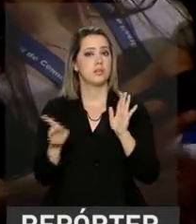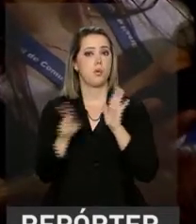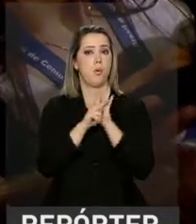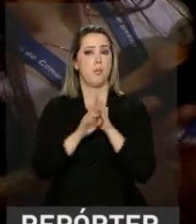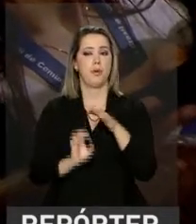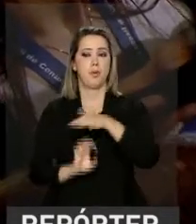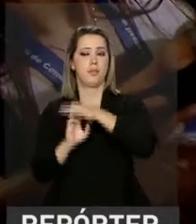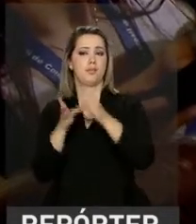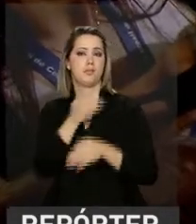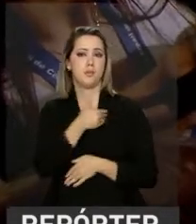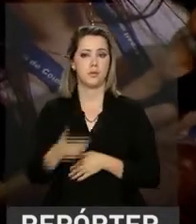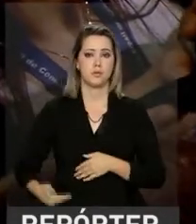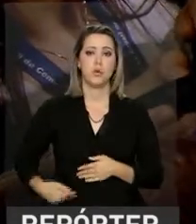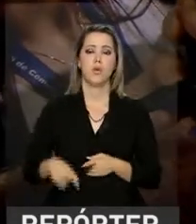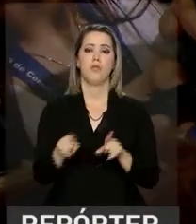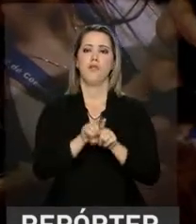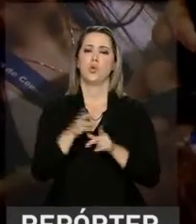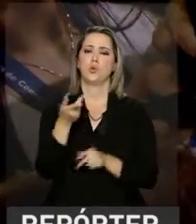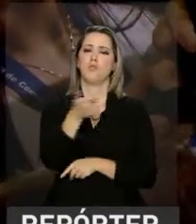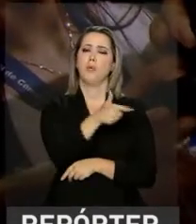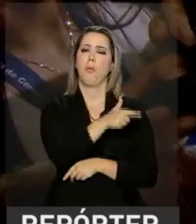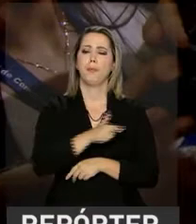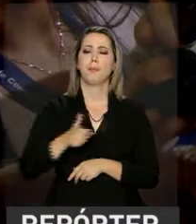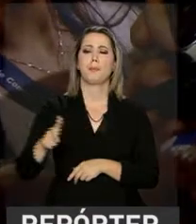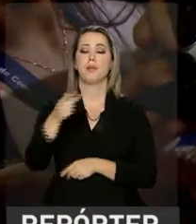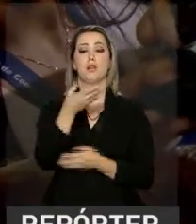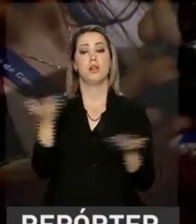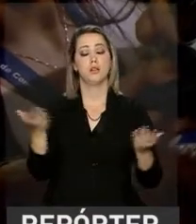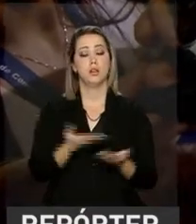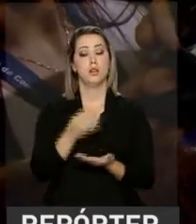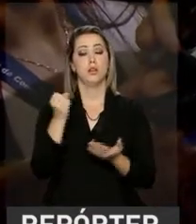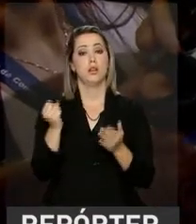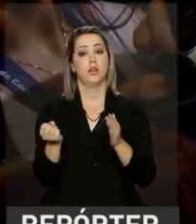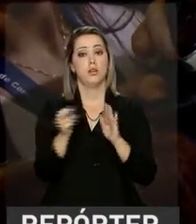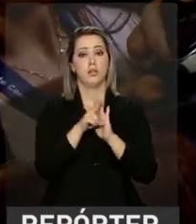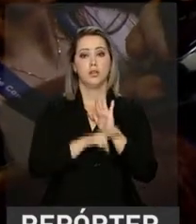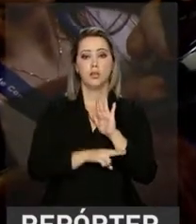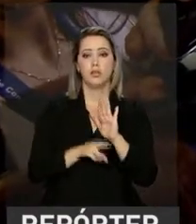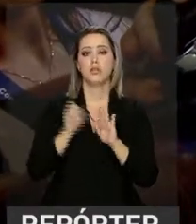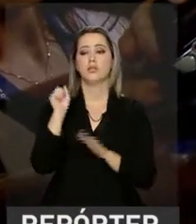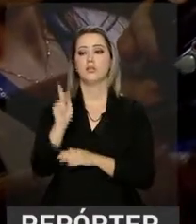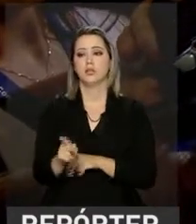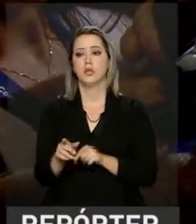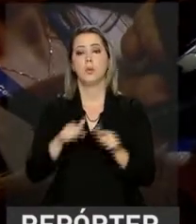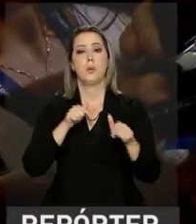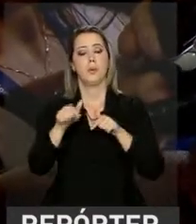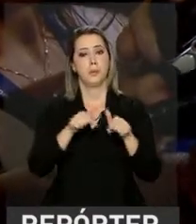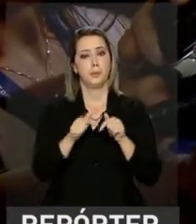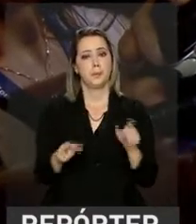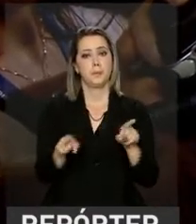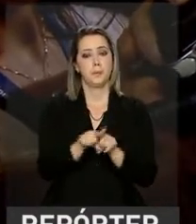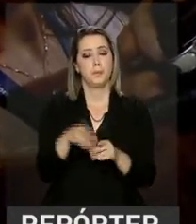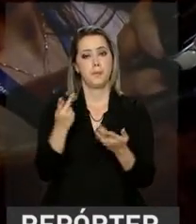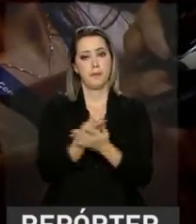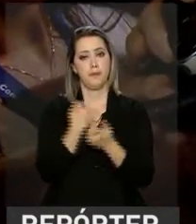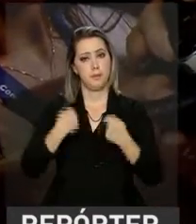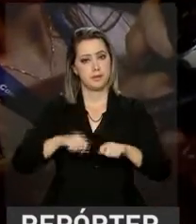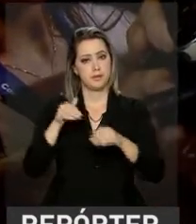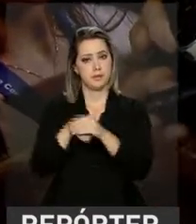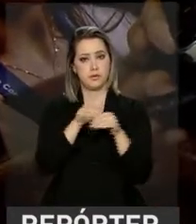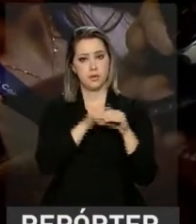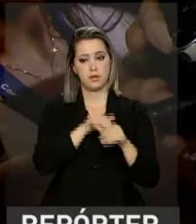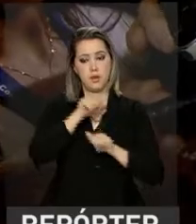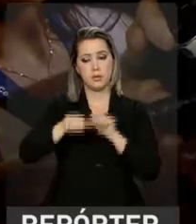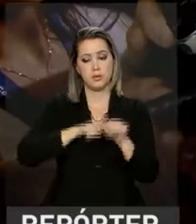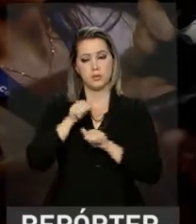estatais, né? Tudo isso. E agora o projeto de reforma da Previdência, de reforma trabalhista que deve ser votado, e são